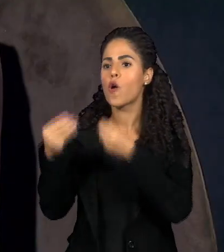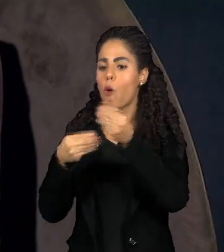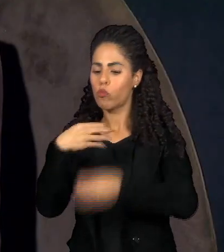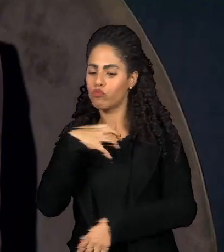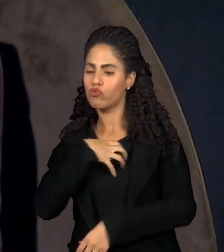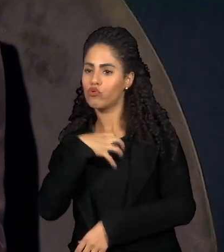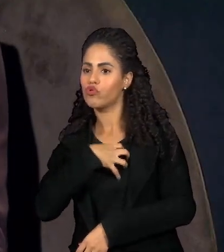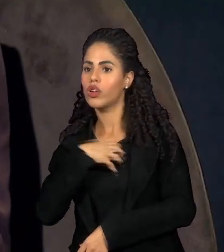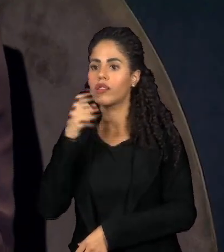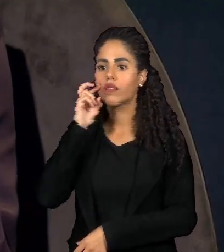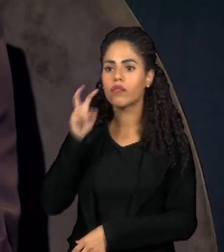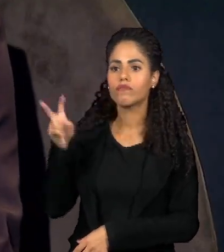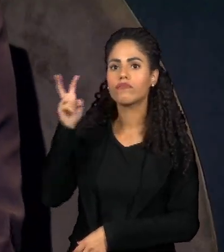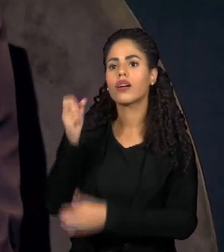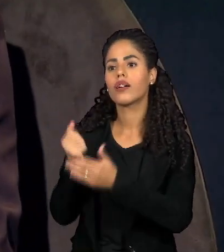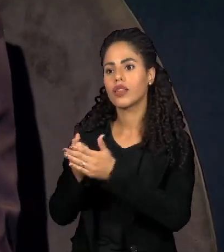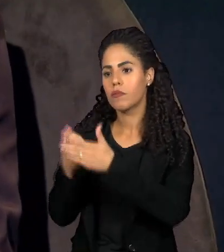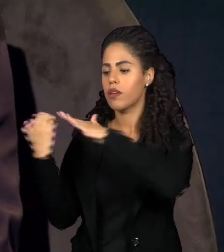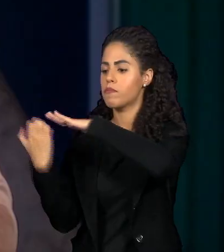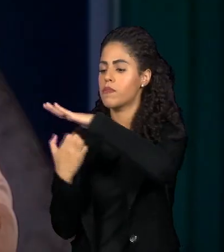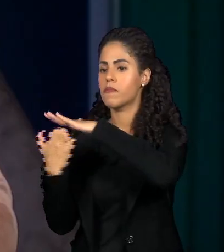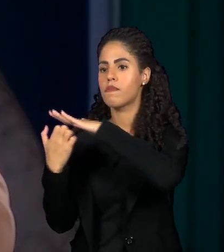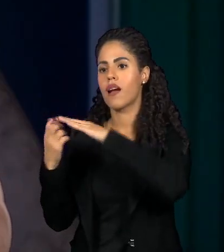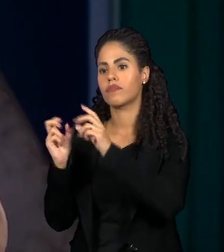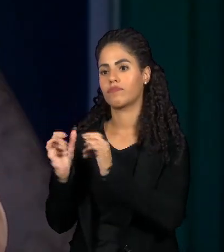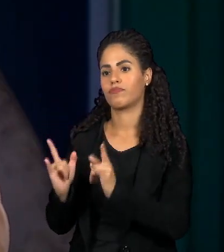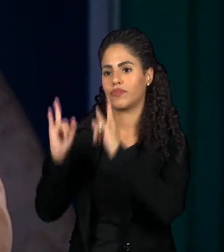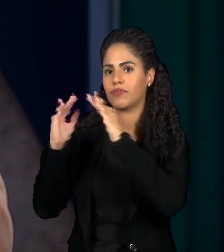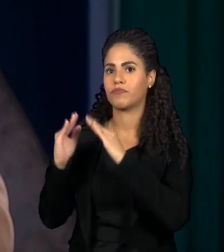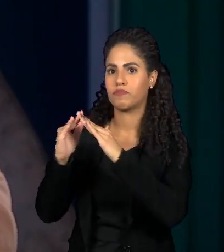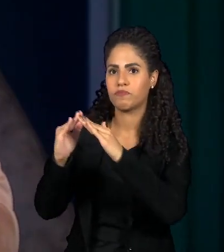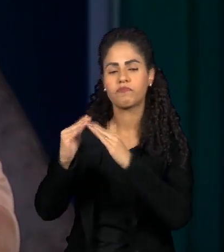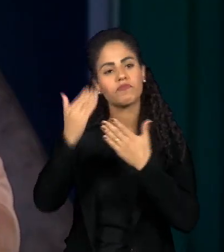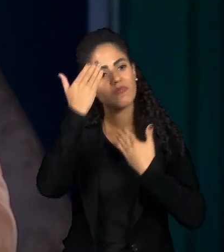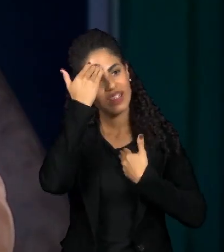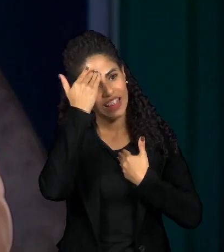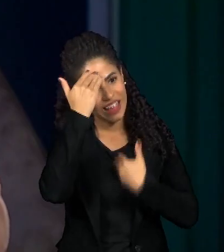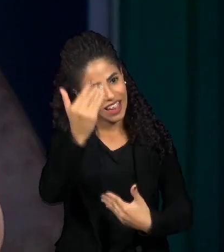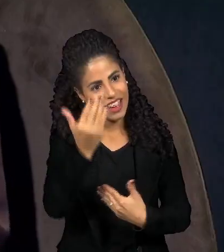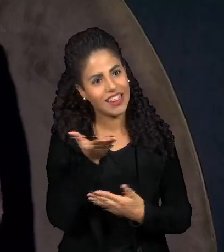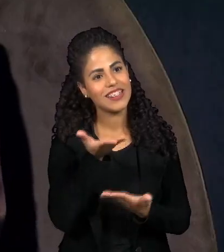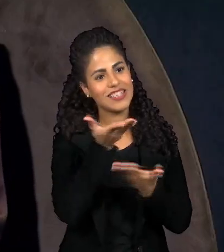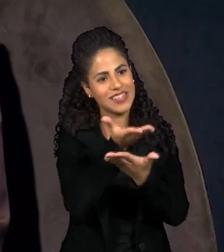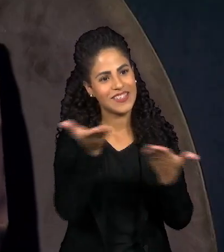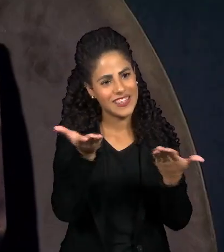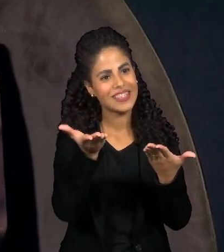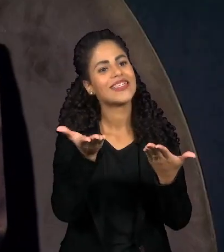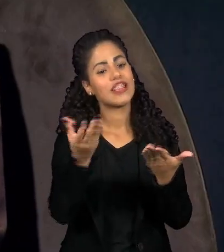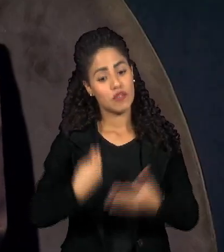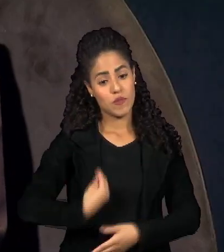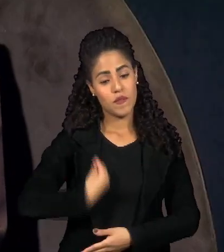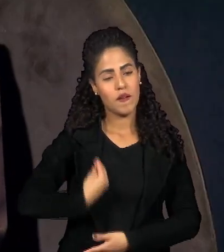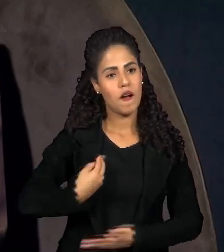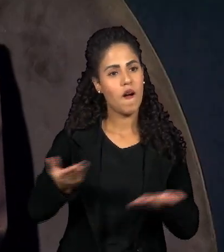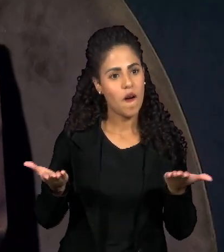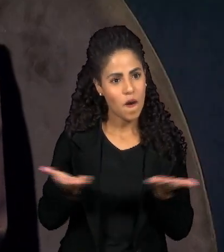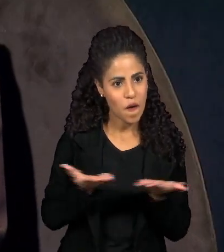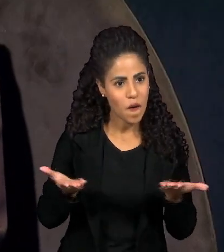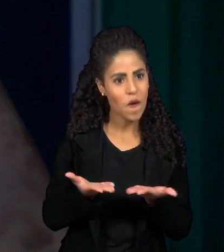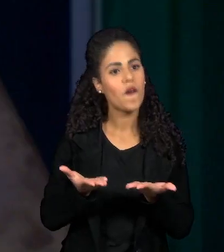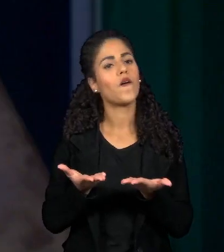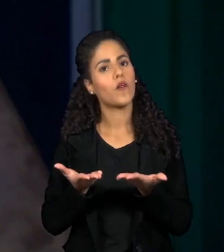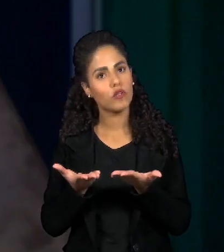incorporadoras elas estão lançando o seu empreendimento imobiliário. Alder, querido, eu quero agradecer muito, viu, a gentileza da sua presença,